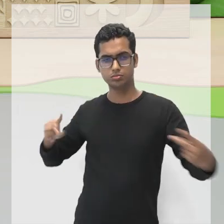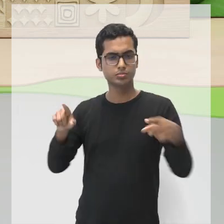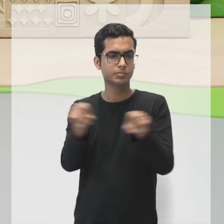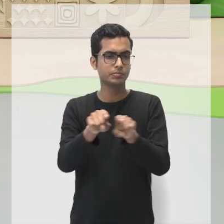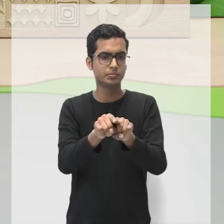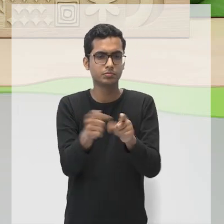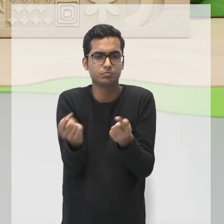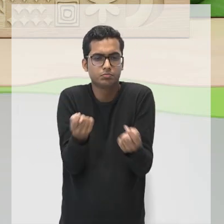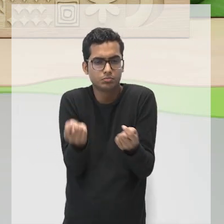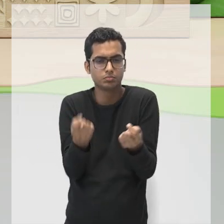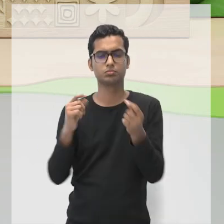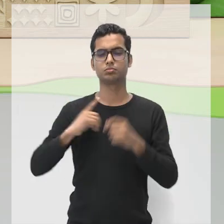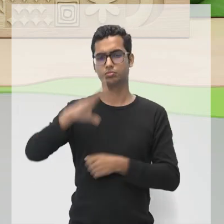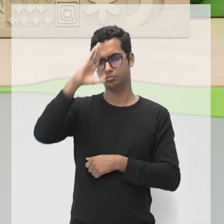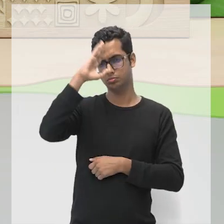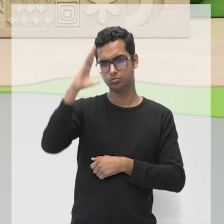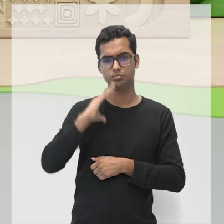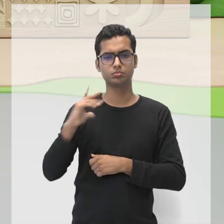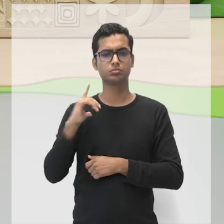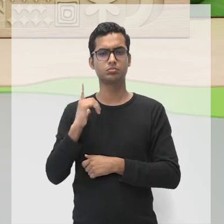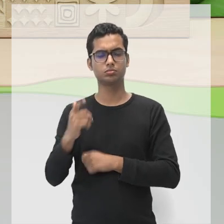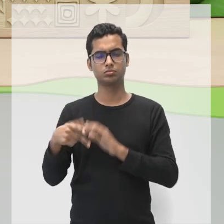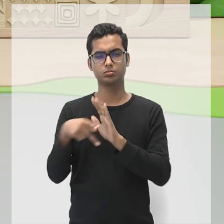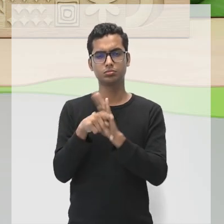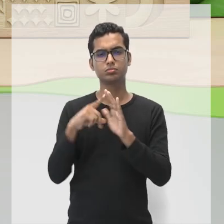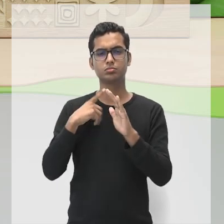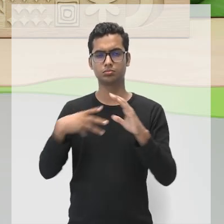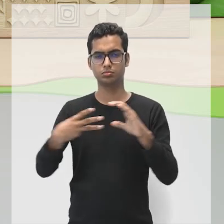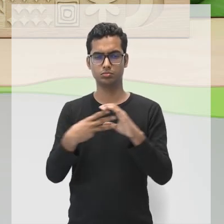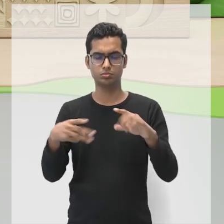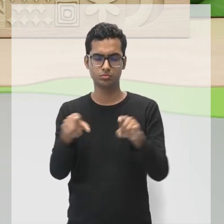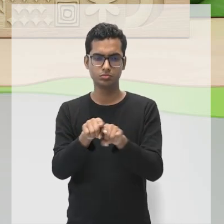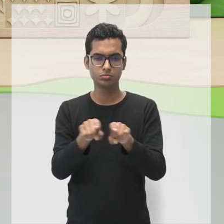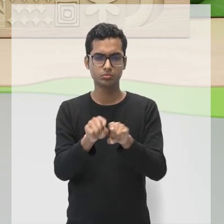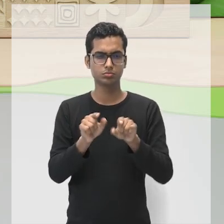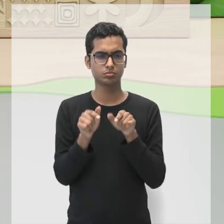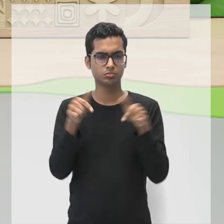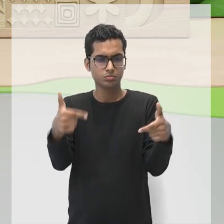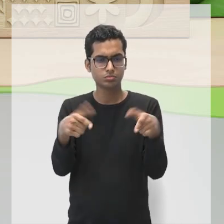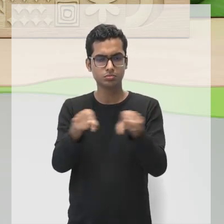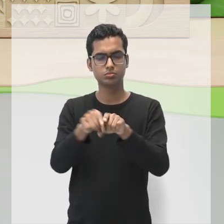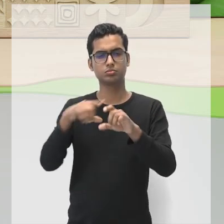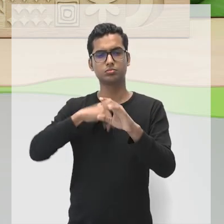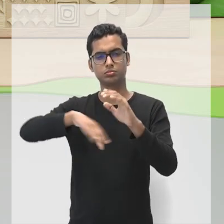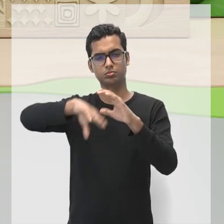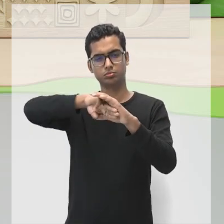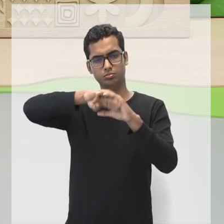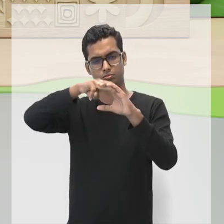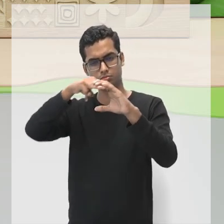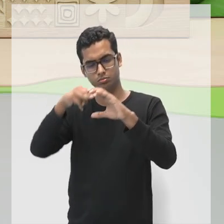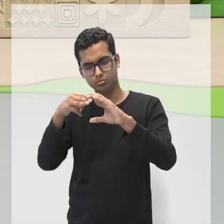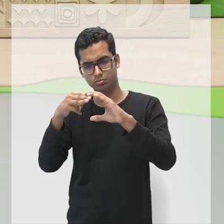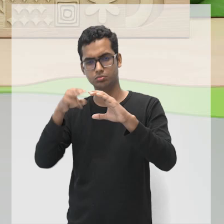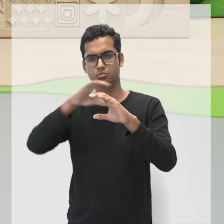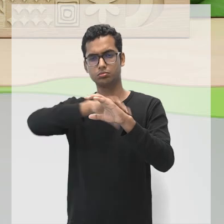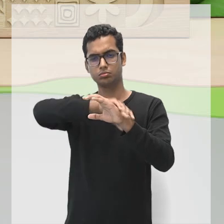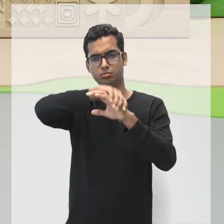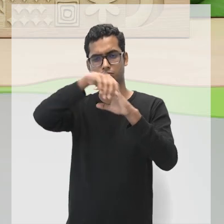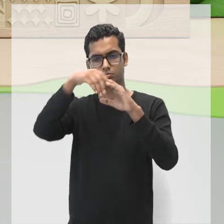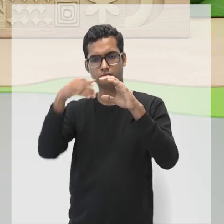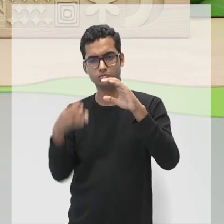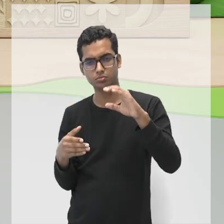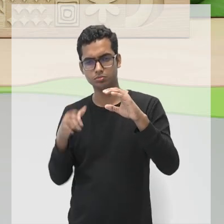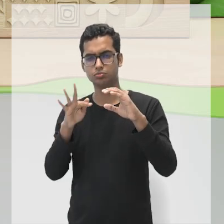e comanda as atividades celulares. A nossa membrana plasmática, que é um envoltório fino